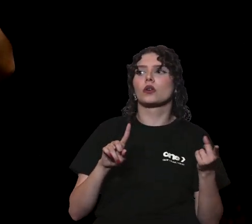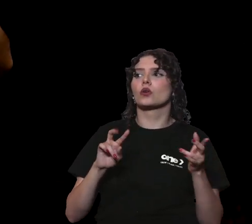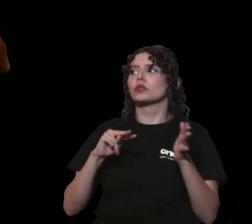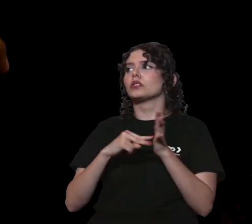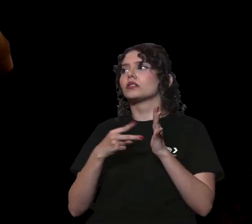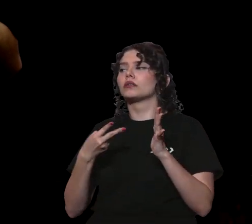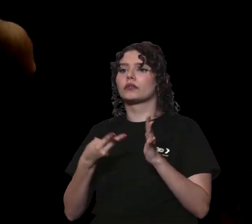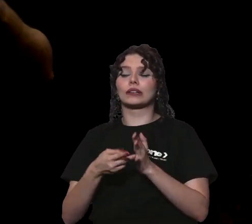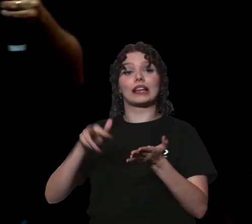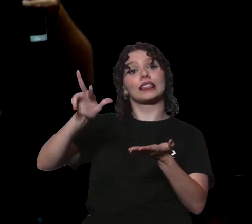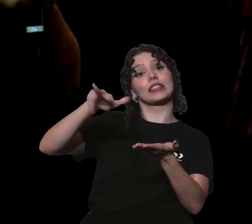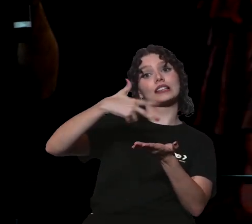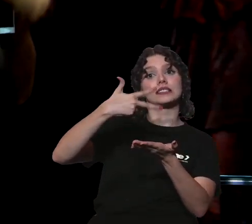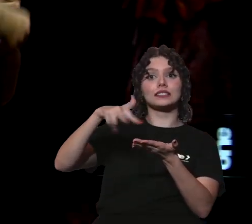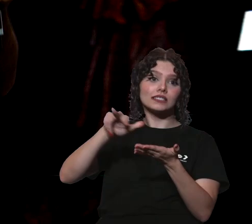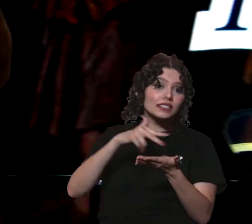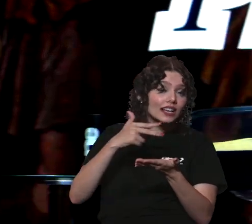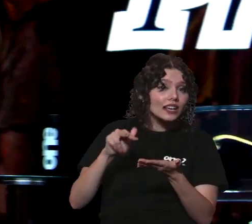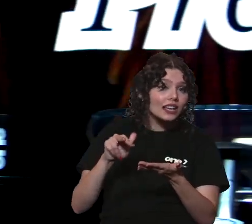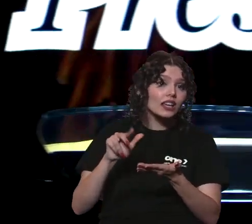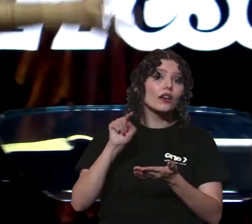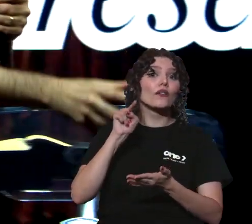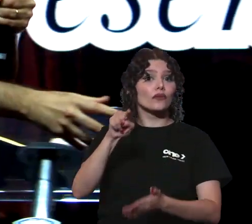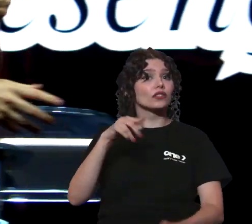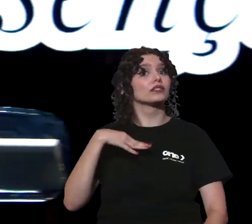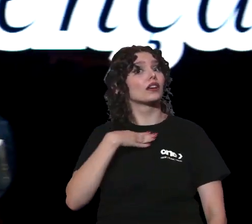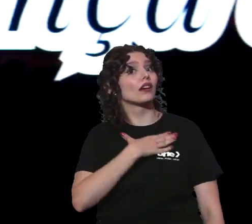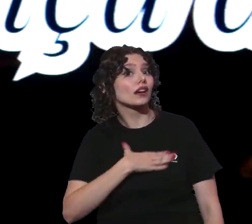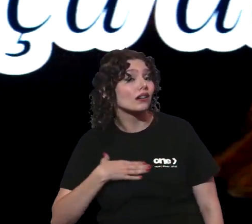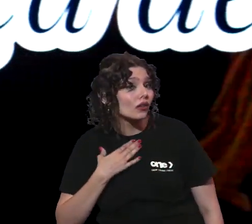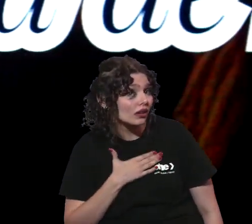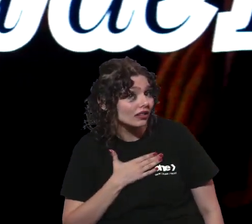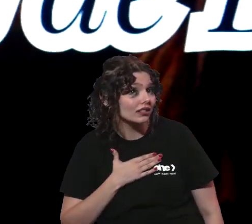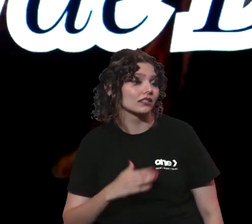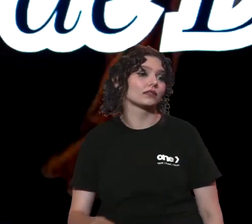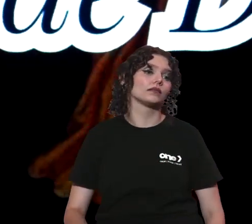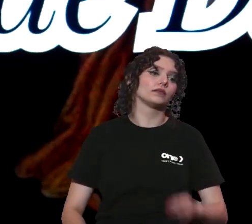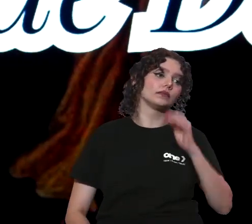seja com a dancinha do TikTok. Você se identifica.